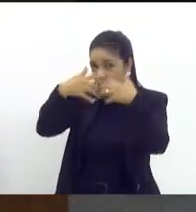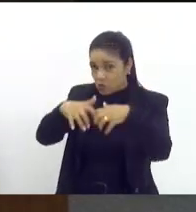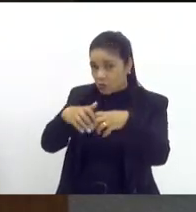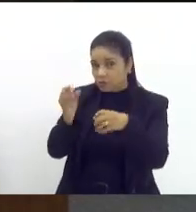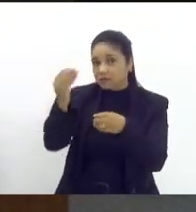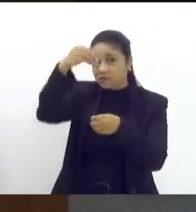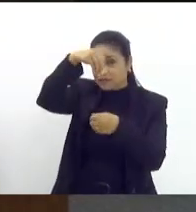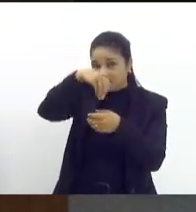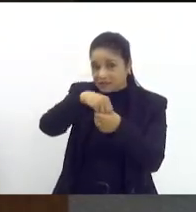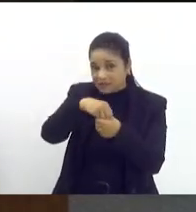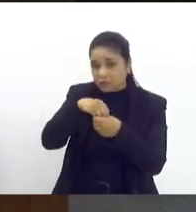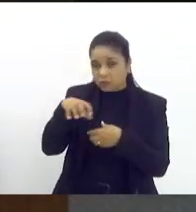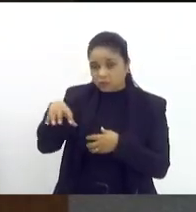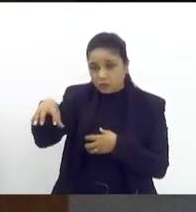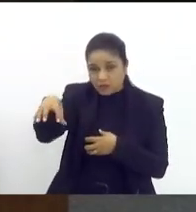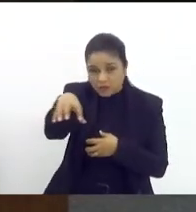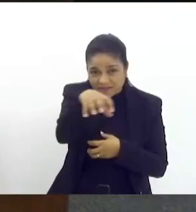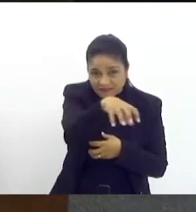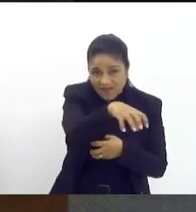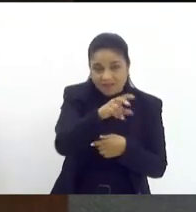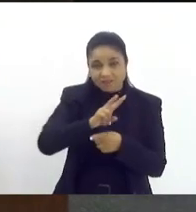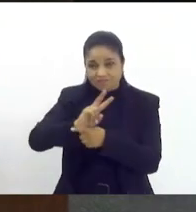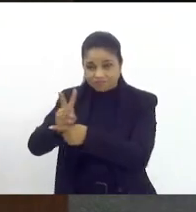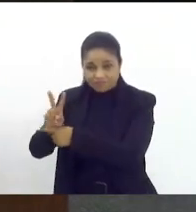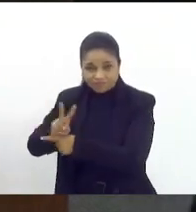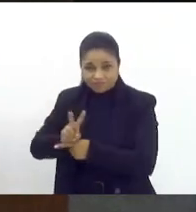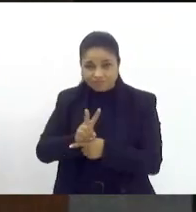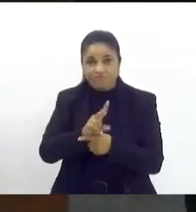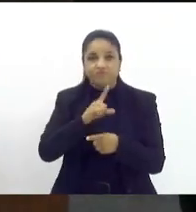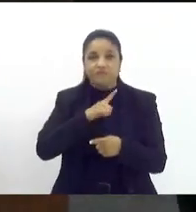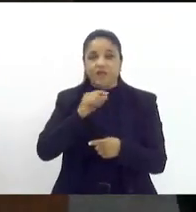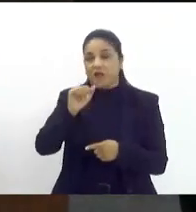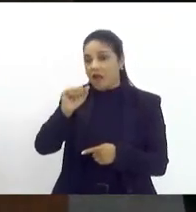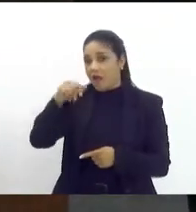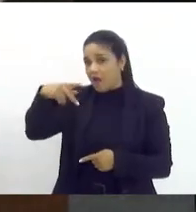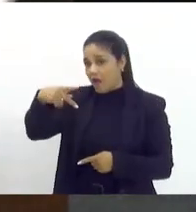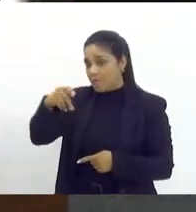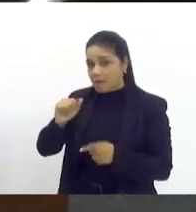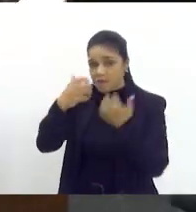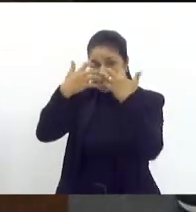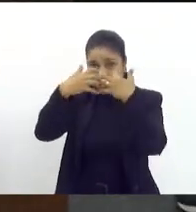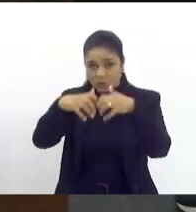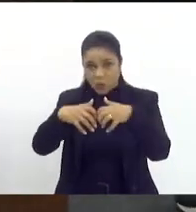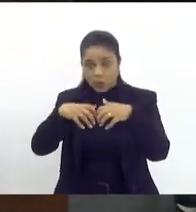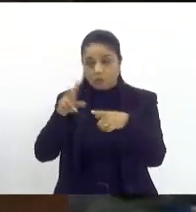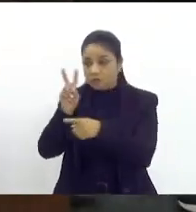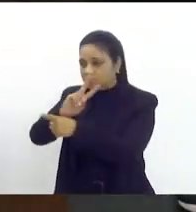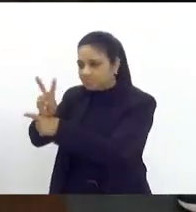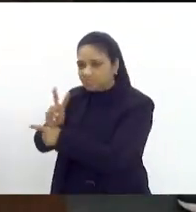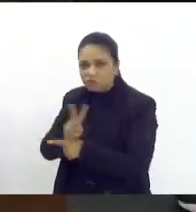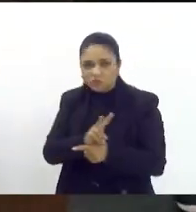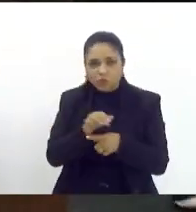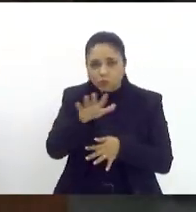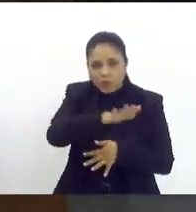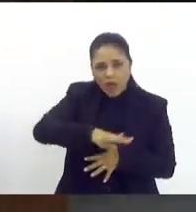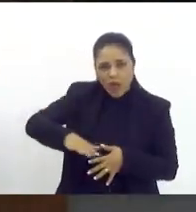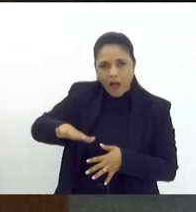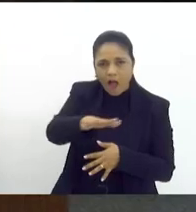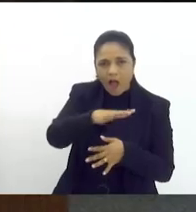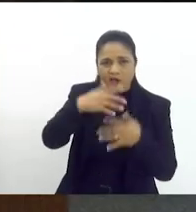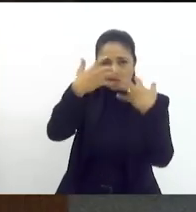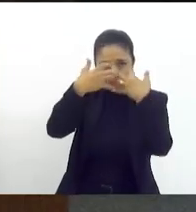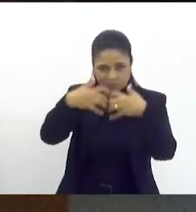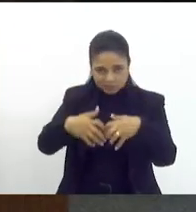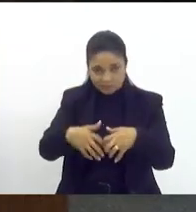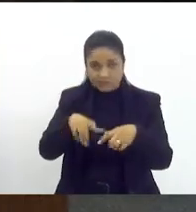dentro de uma unidade de conservação a gente tem por exemplo a apa Petrópolis que toma conta de quase todo o nosso território e